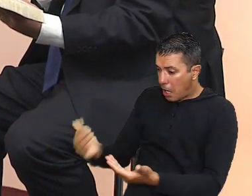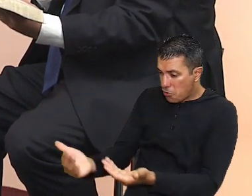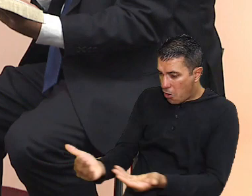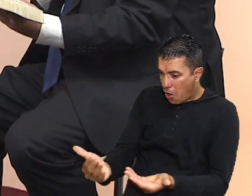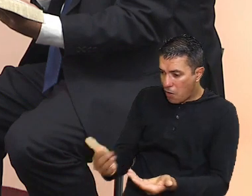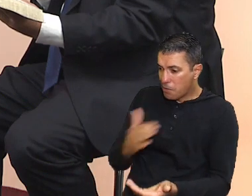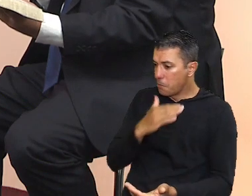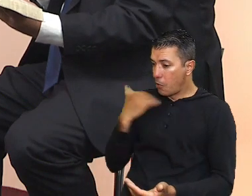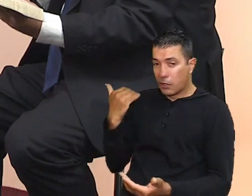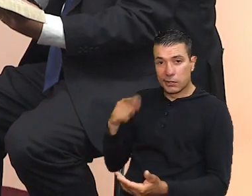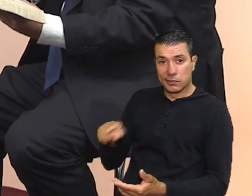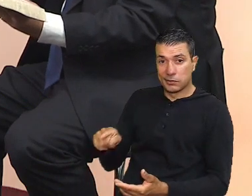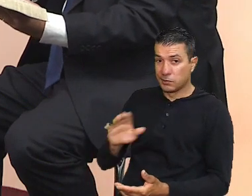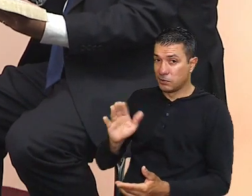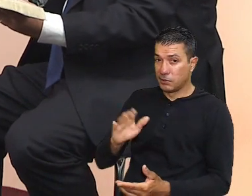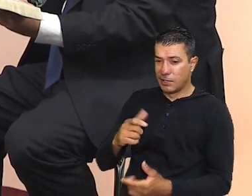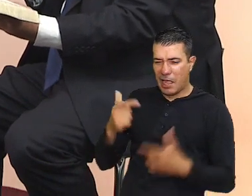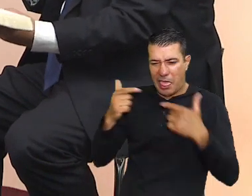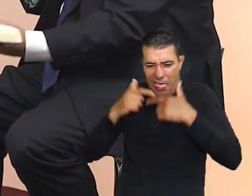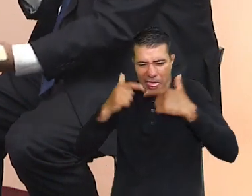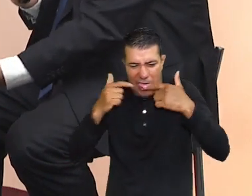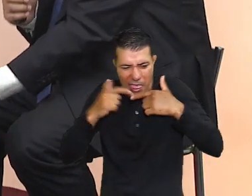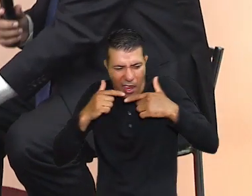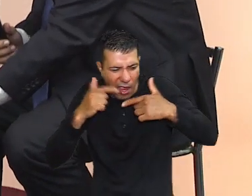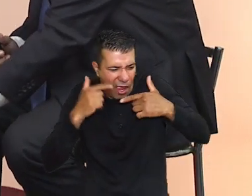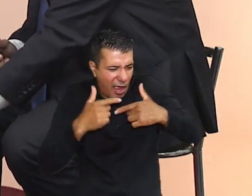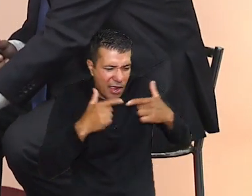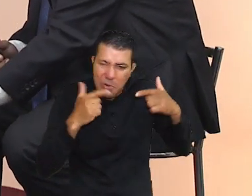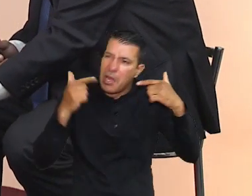dorme. E riam-se dele.